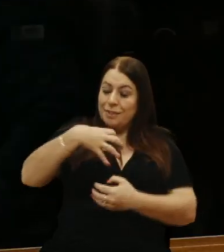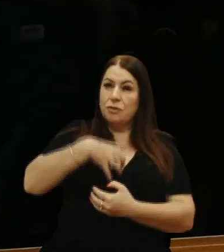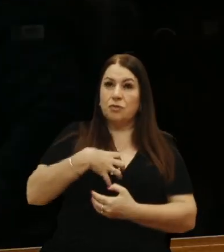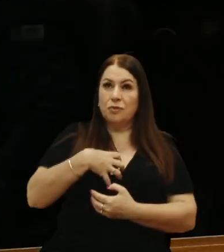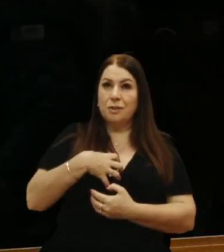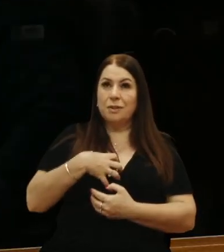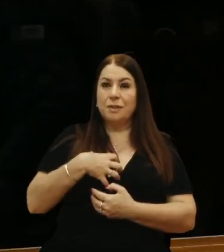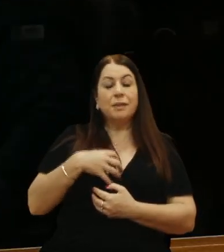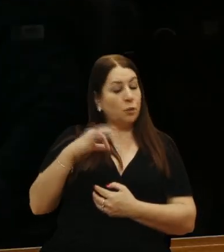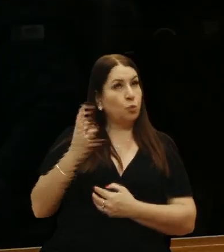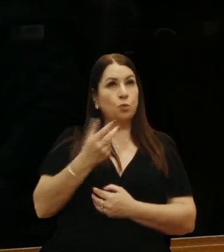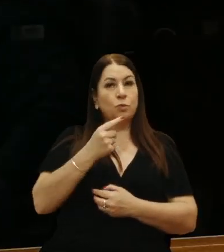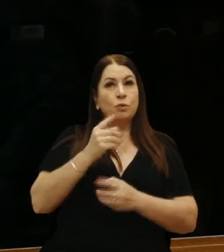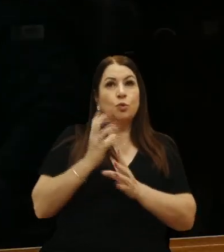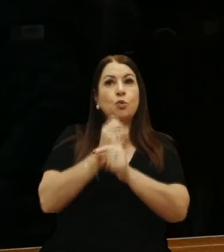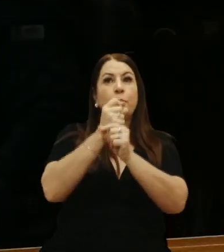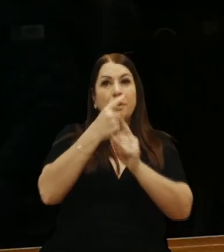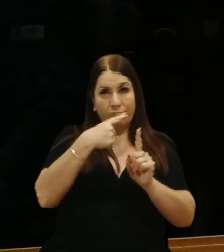saldo é positivo.